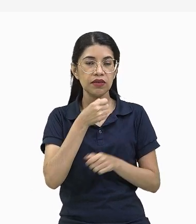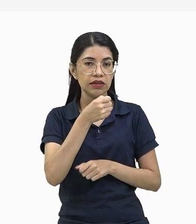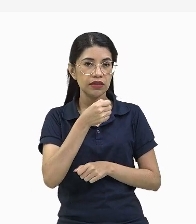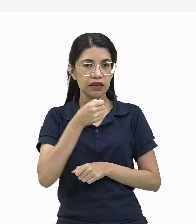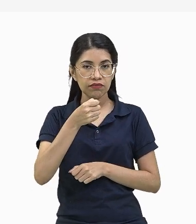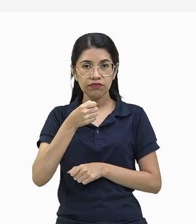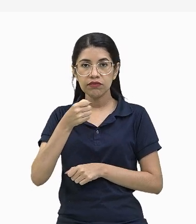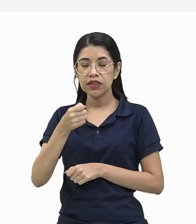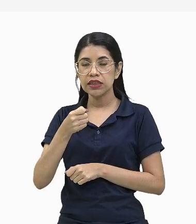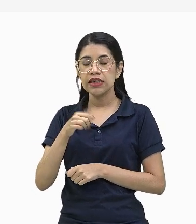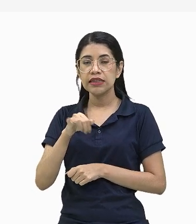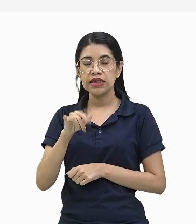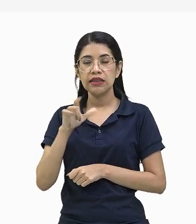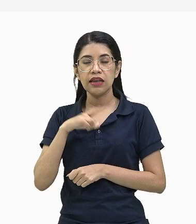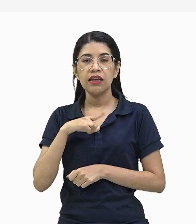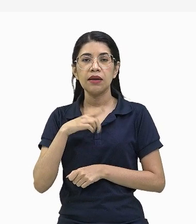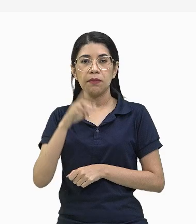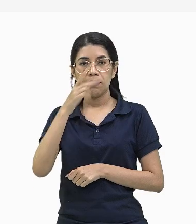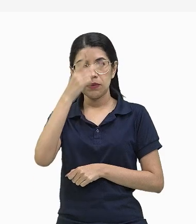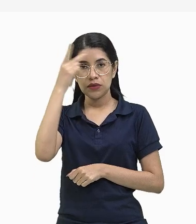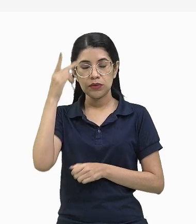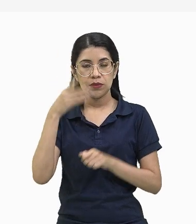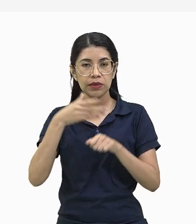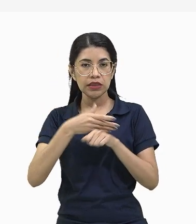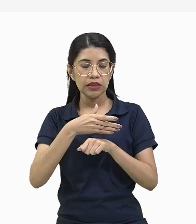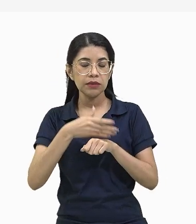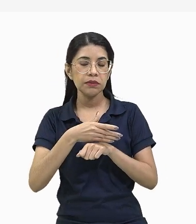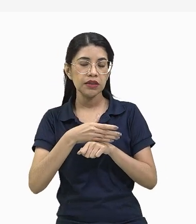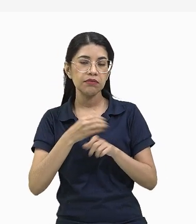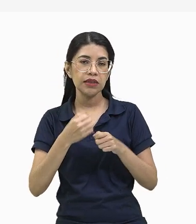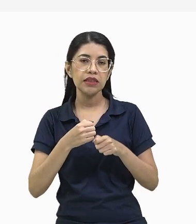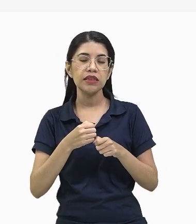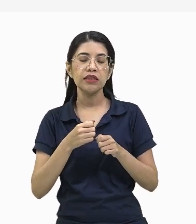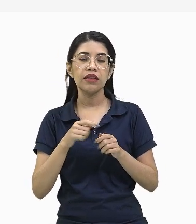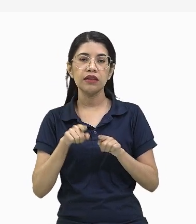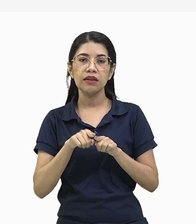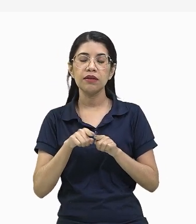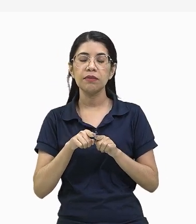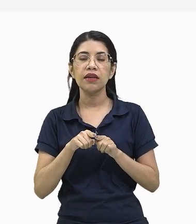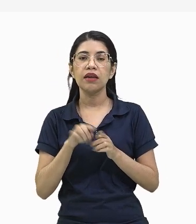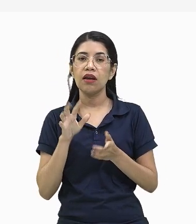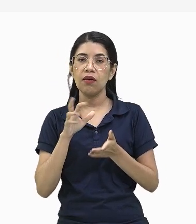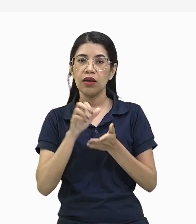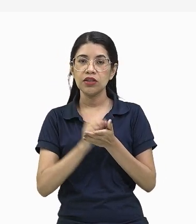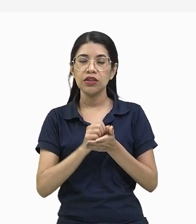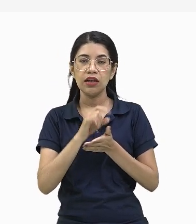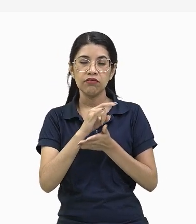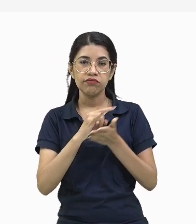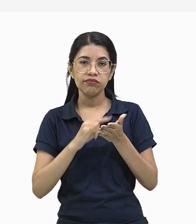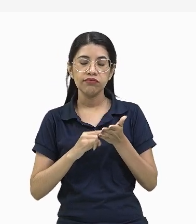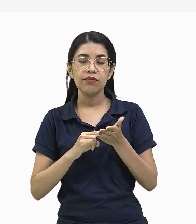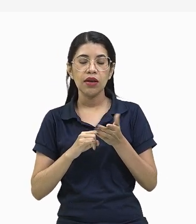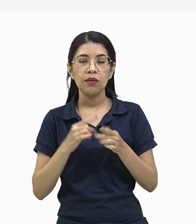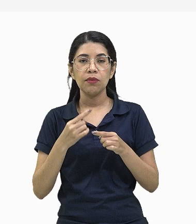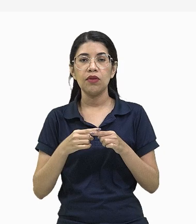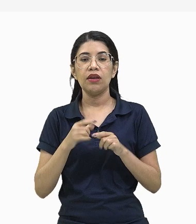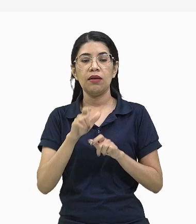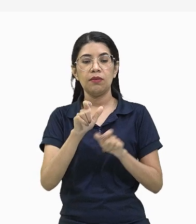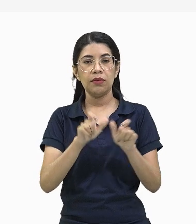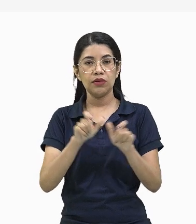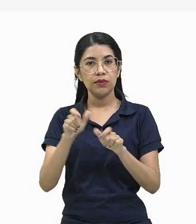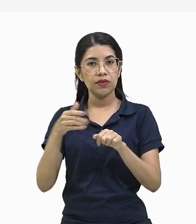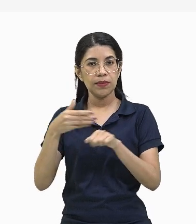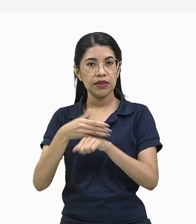envolve pessoas, né? Então, isso aqui é algo muito sério, né? Porque você vai lidar com pessoas.